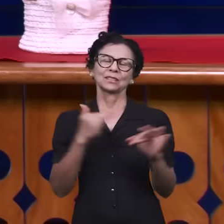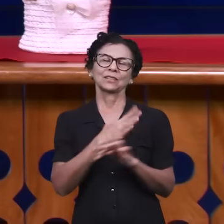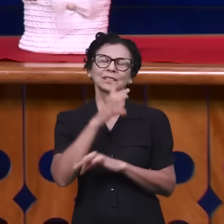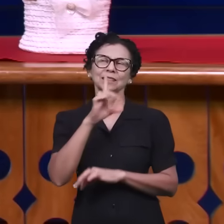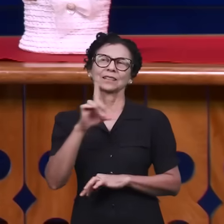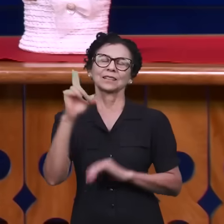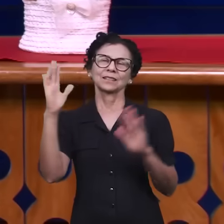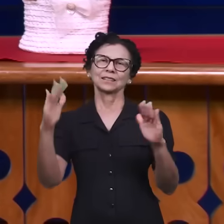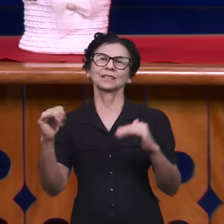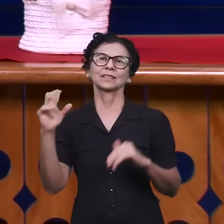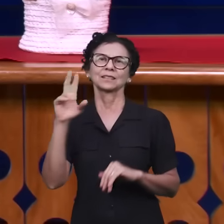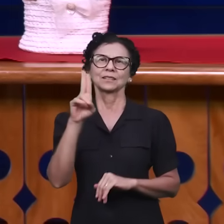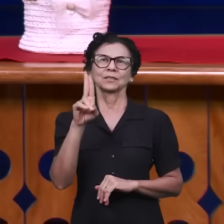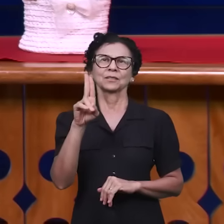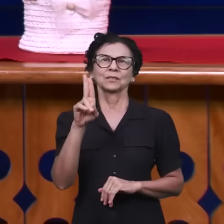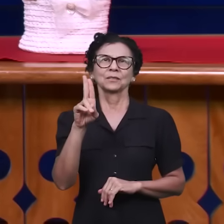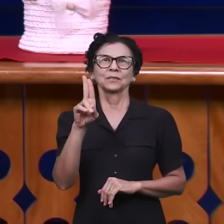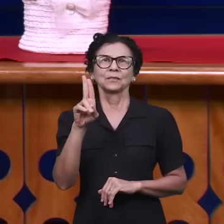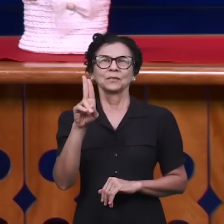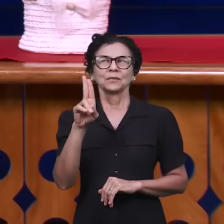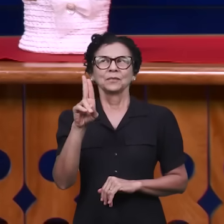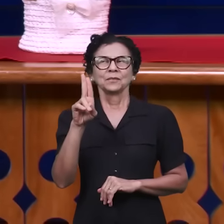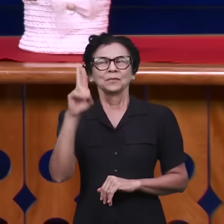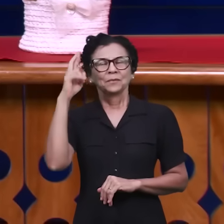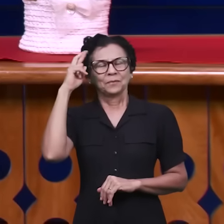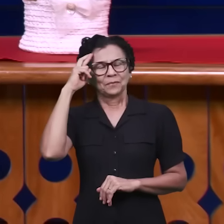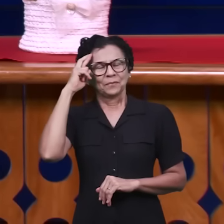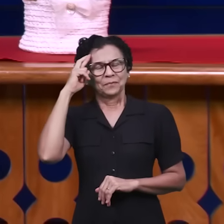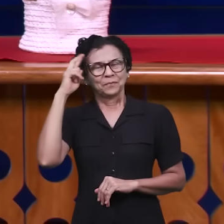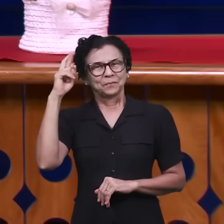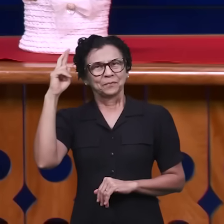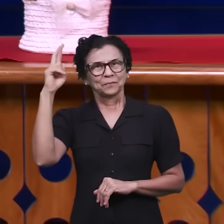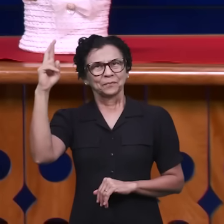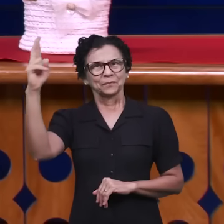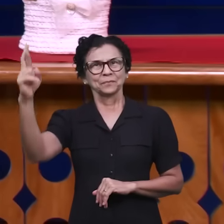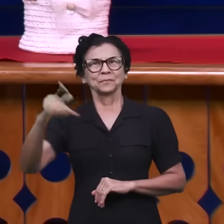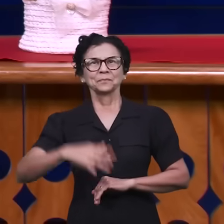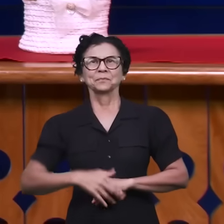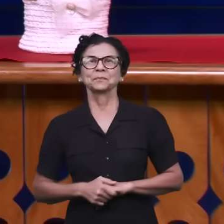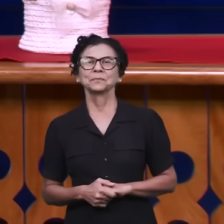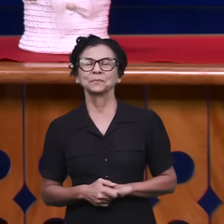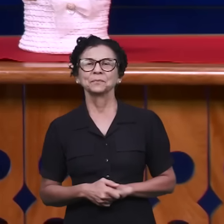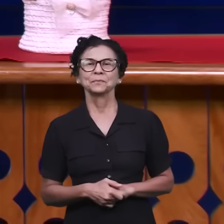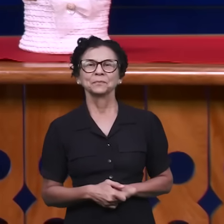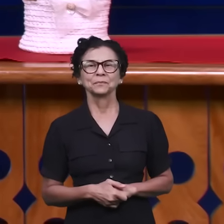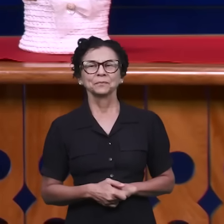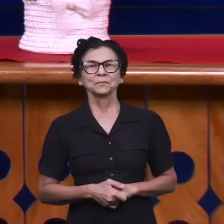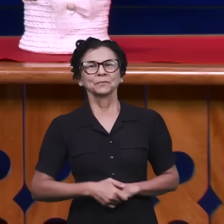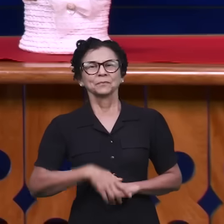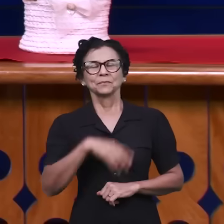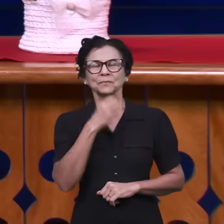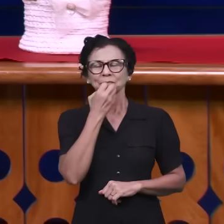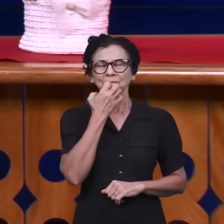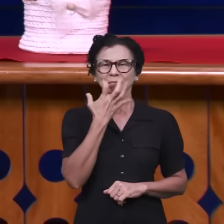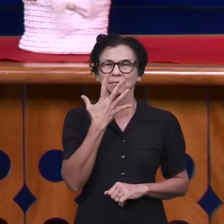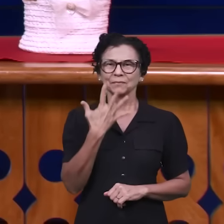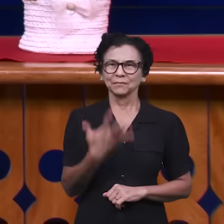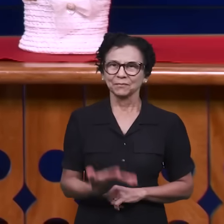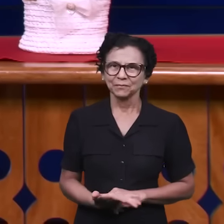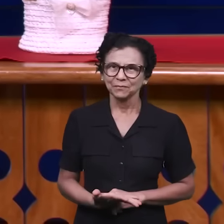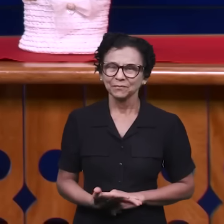Glória a Deus, louvado é o Senhor. Como é bom termos